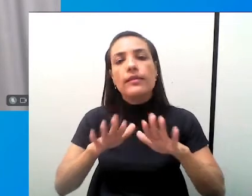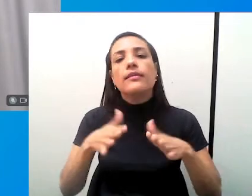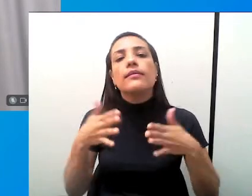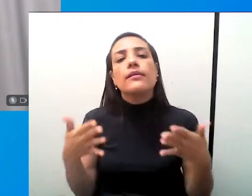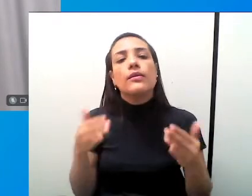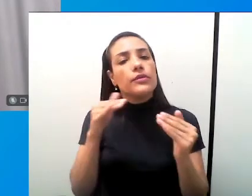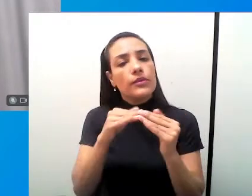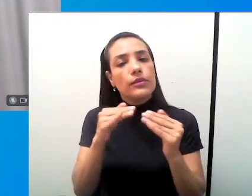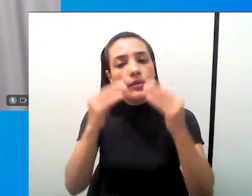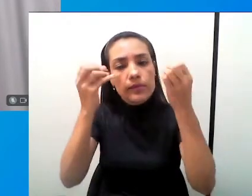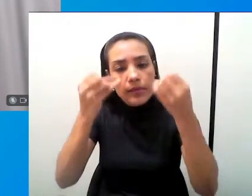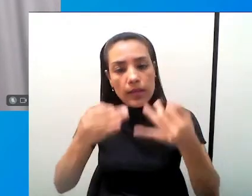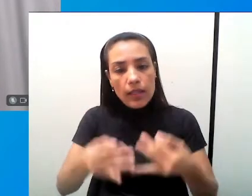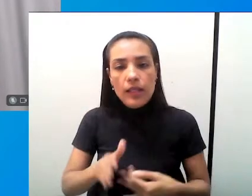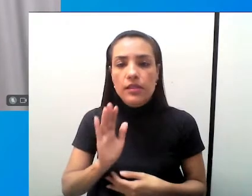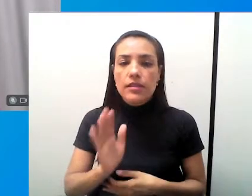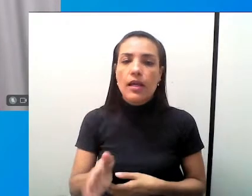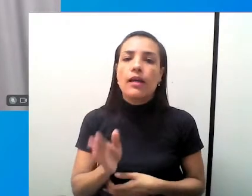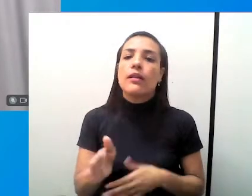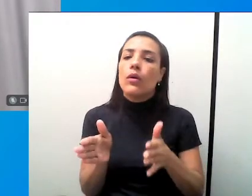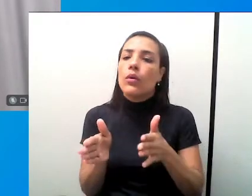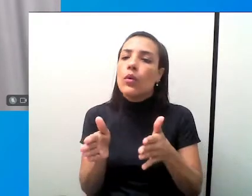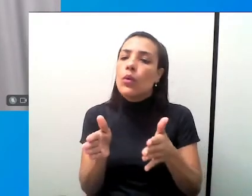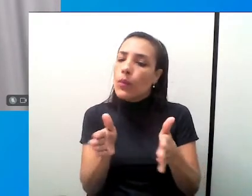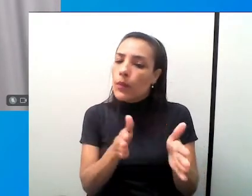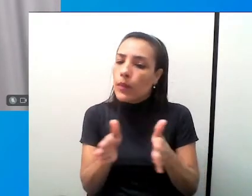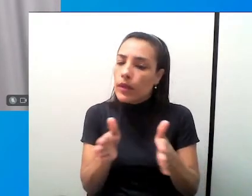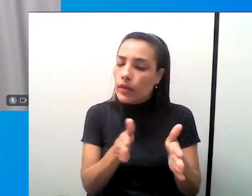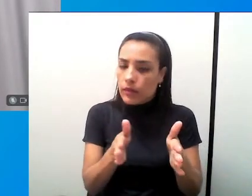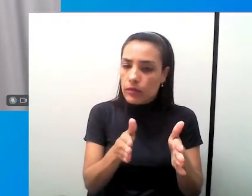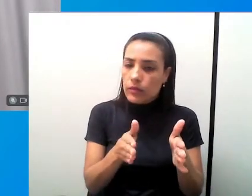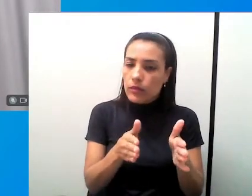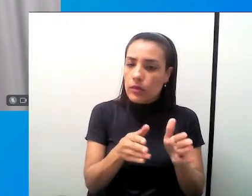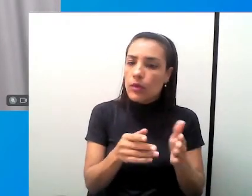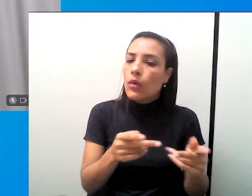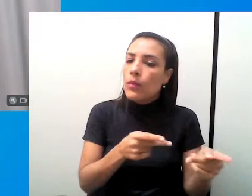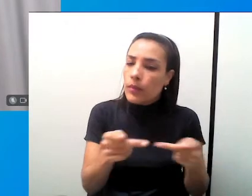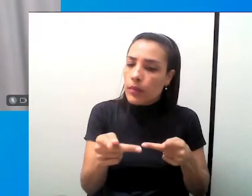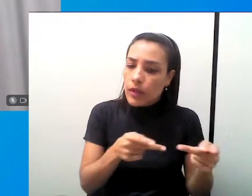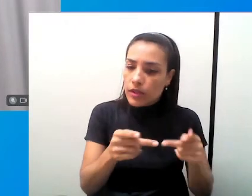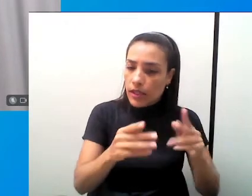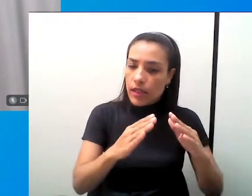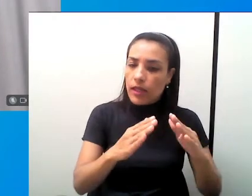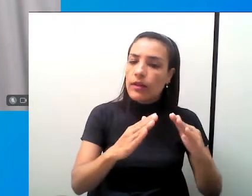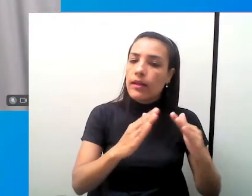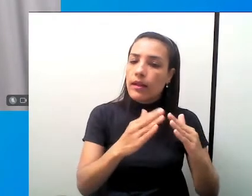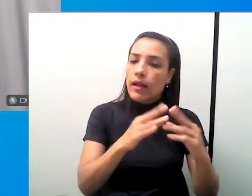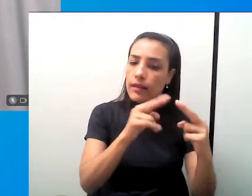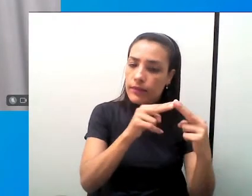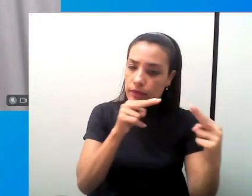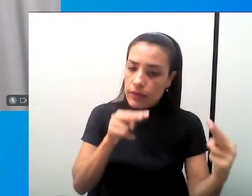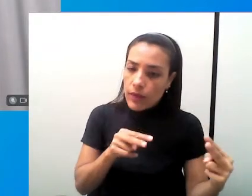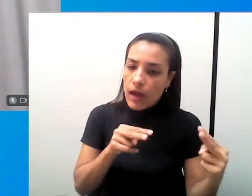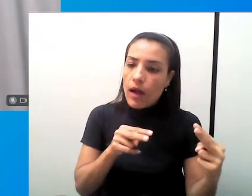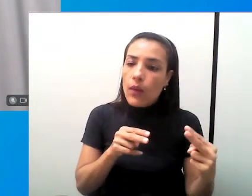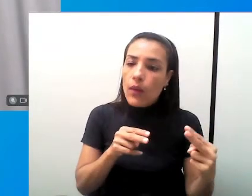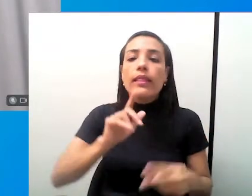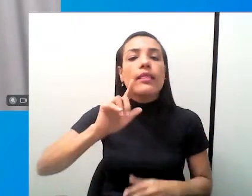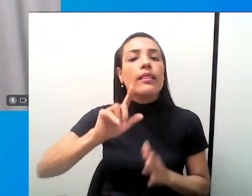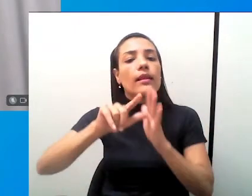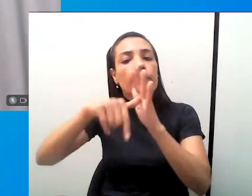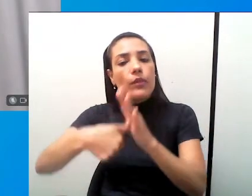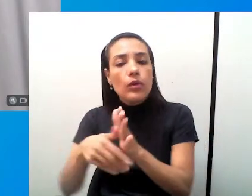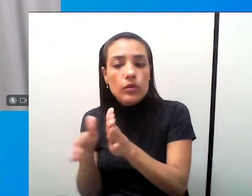expliquei, nós tivemos uma parte, né, do projeto ocorrendo de forma remota e depois, né, a segunda etapa em que